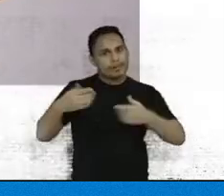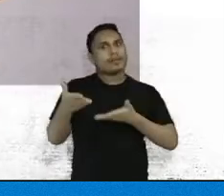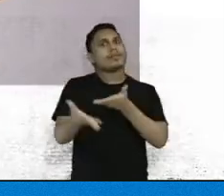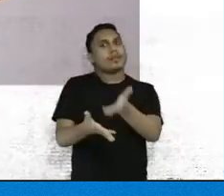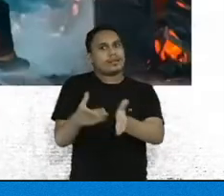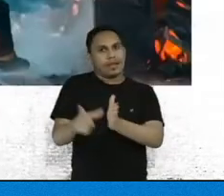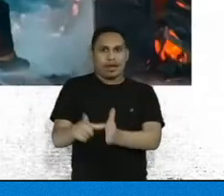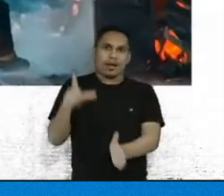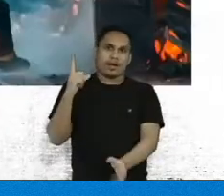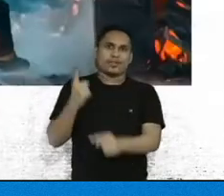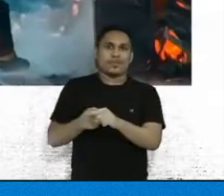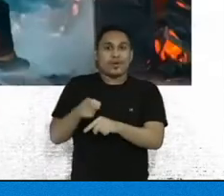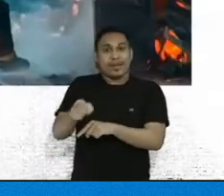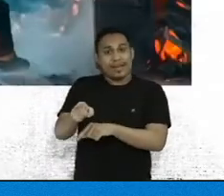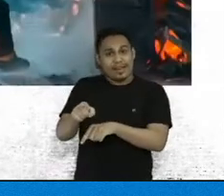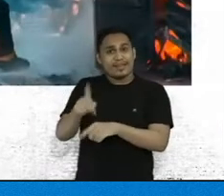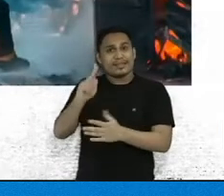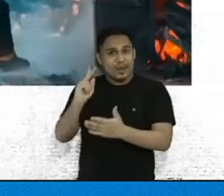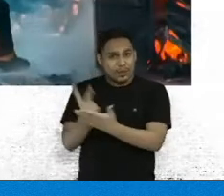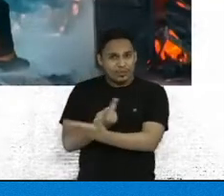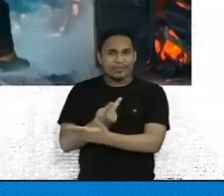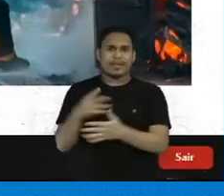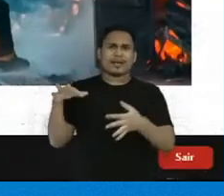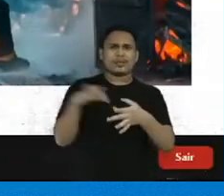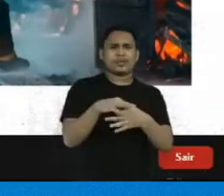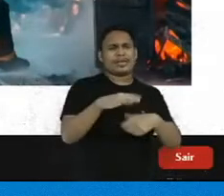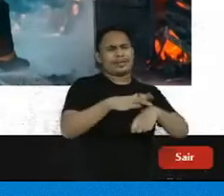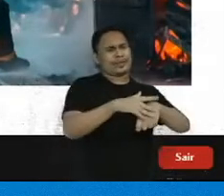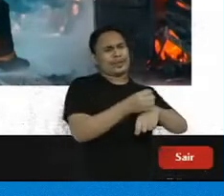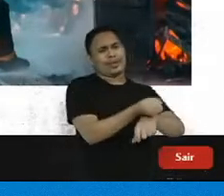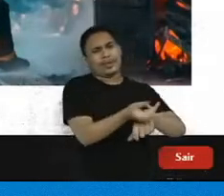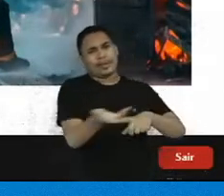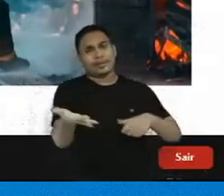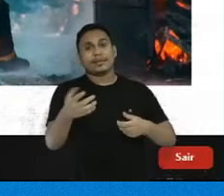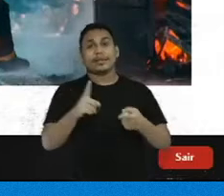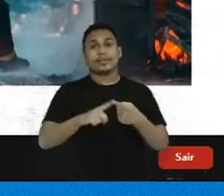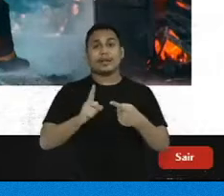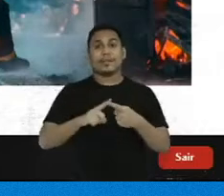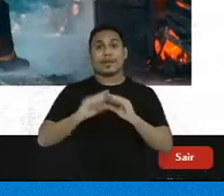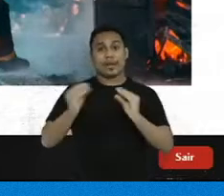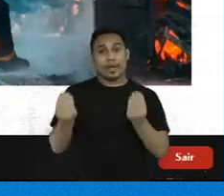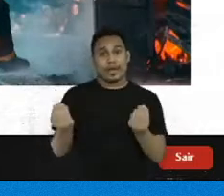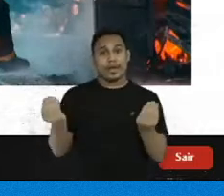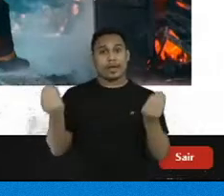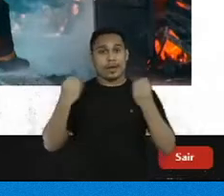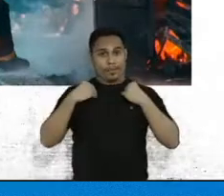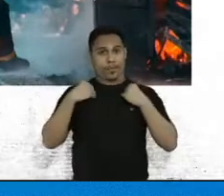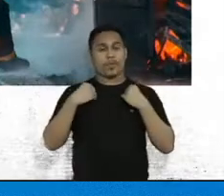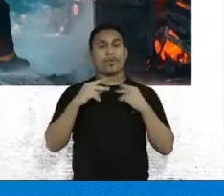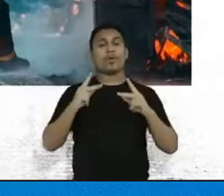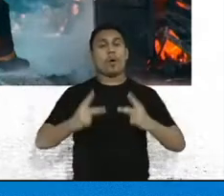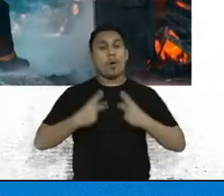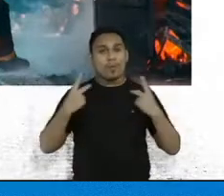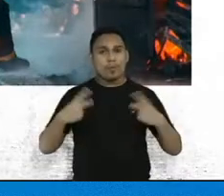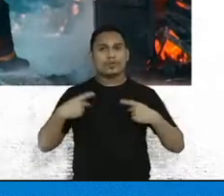uma série de doenças, tá? Então, além de repor hormônio, é preciso que a gente apague o incêndio, que a gente